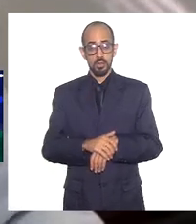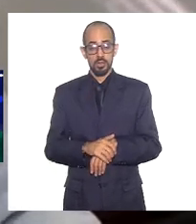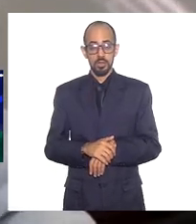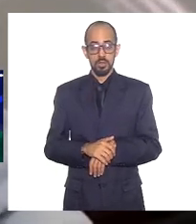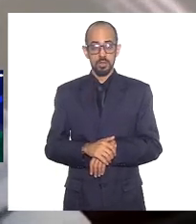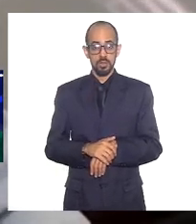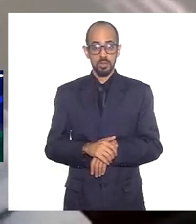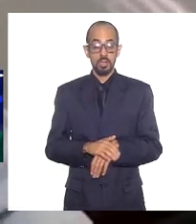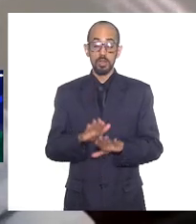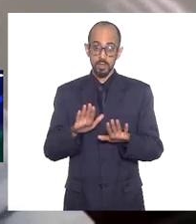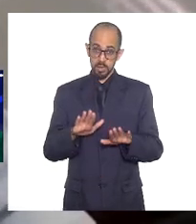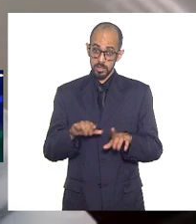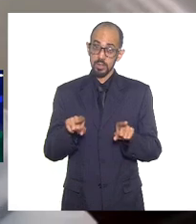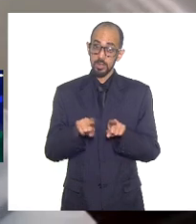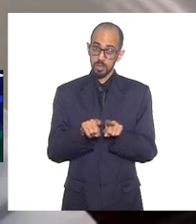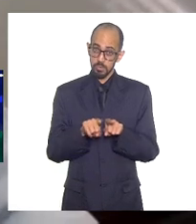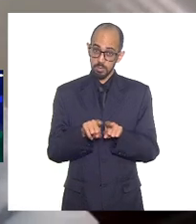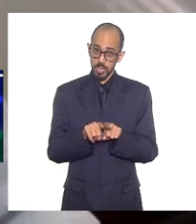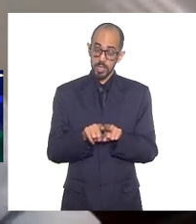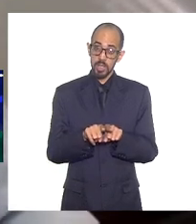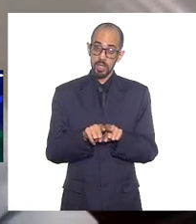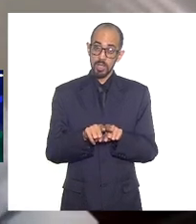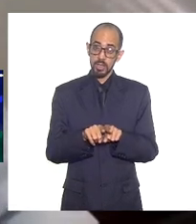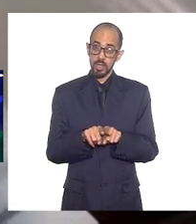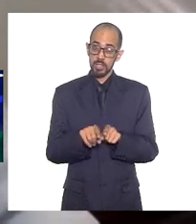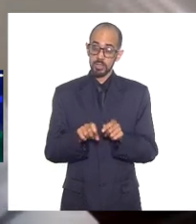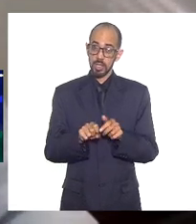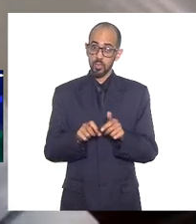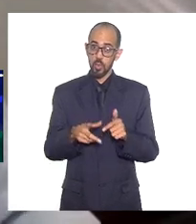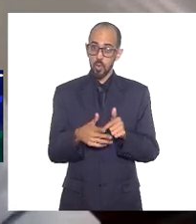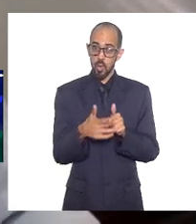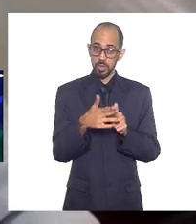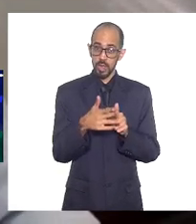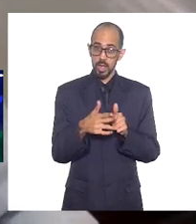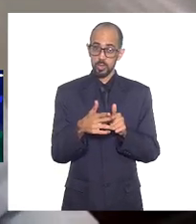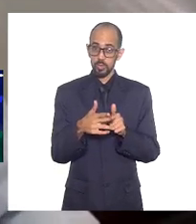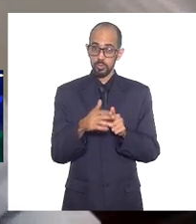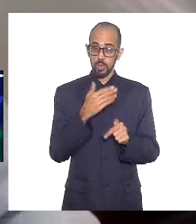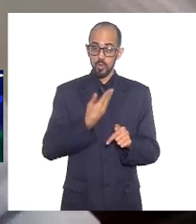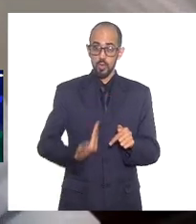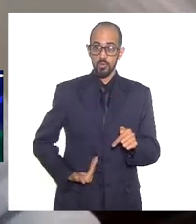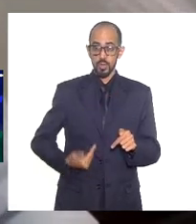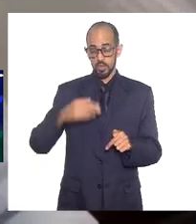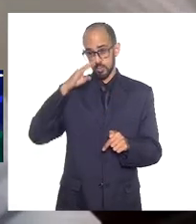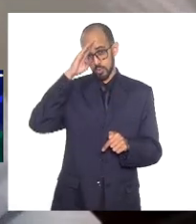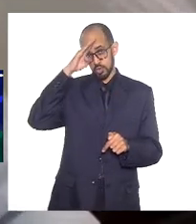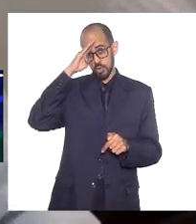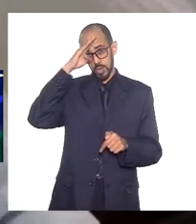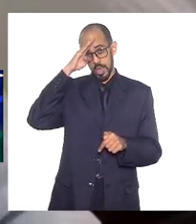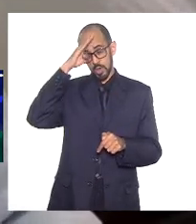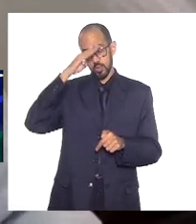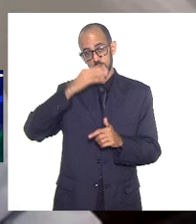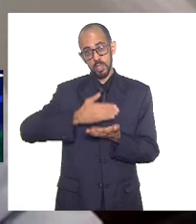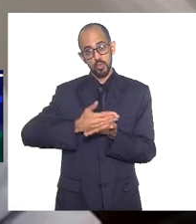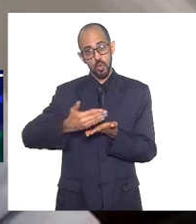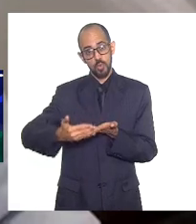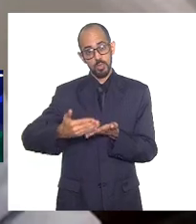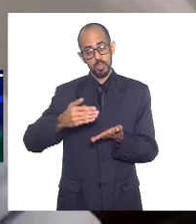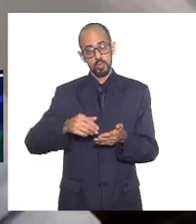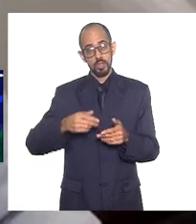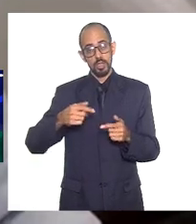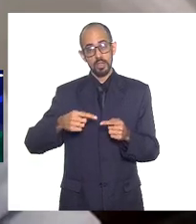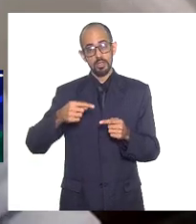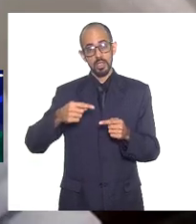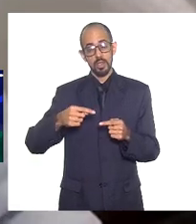IBGE, que, aliás, está sendo cerceado pelo governo Bolsonaro desde o início e vem sendo